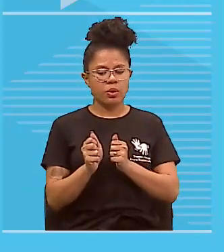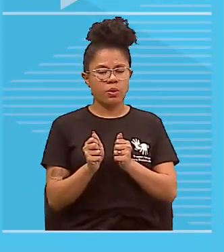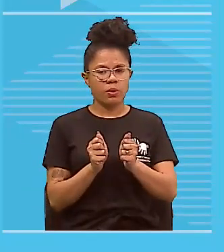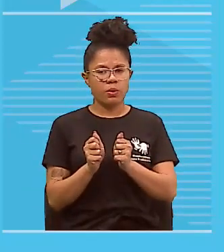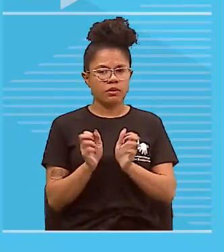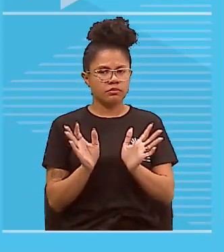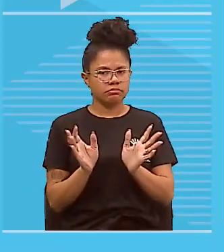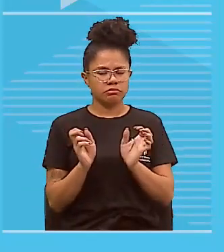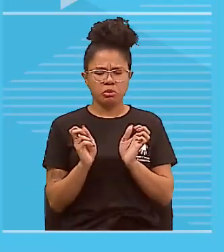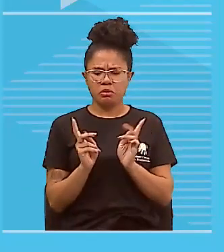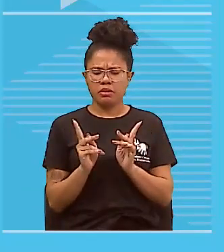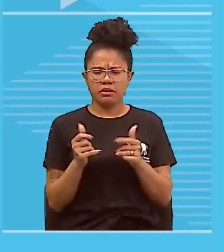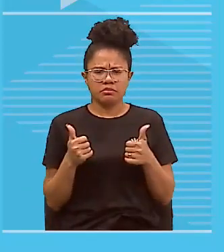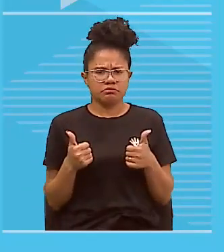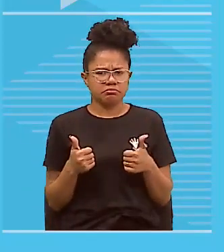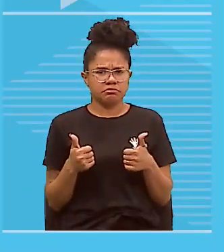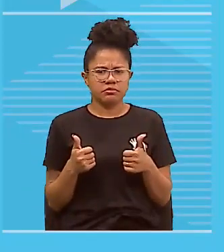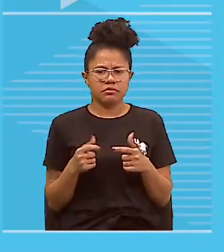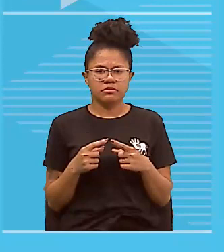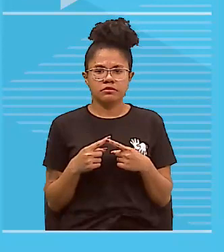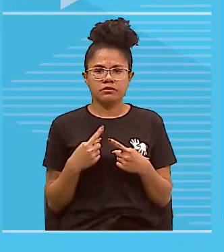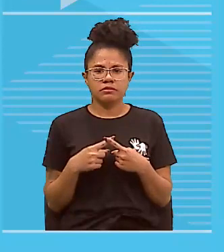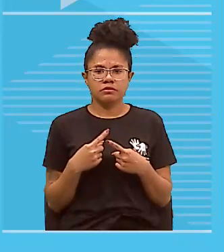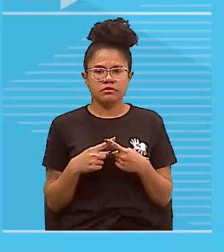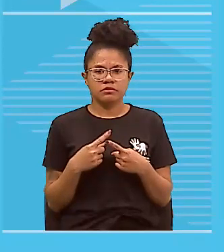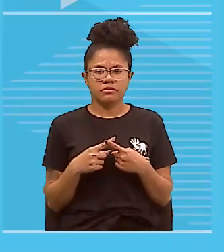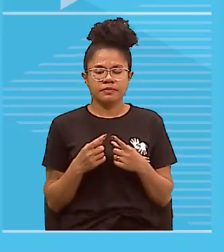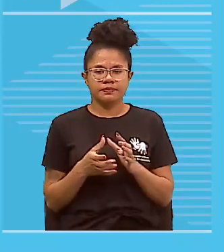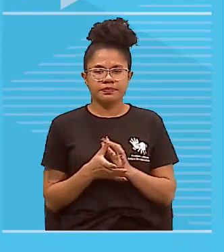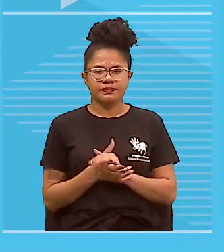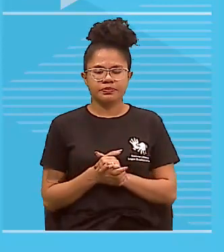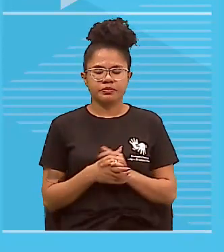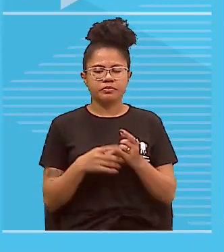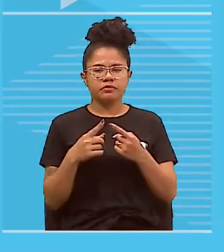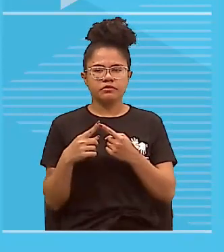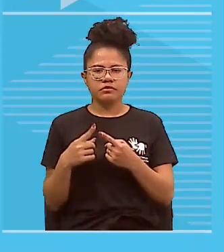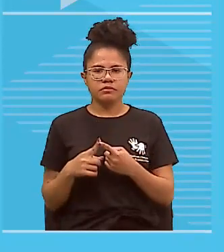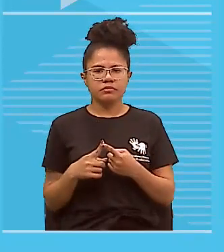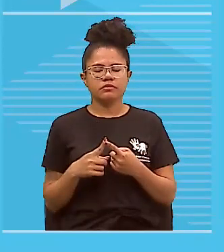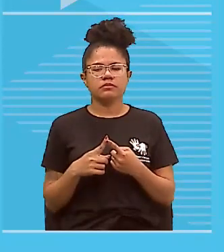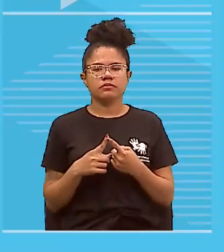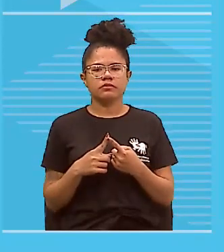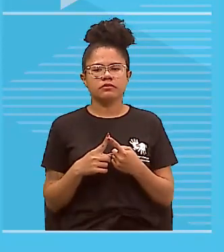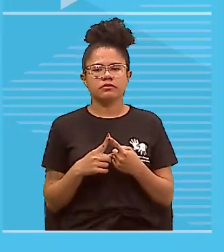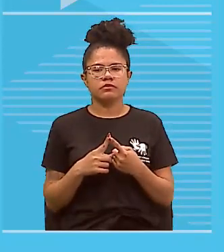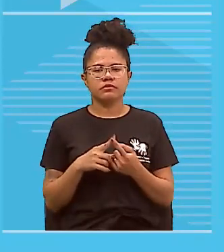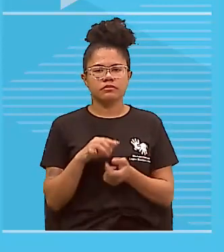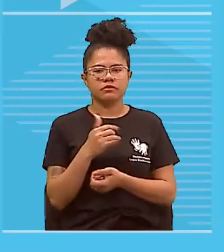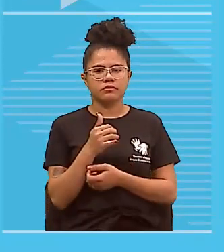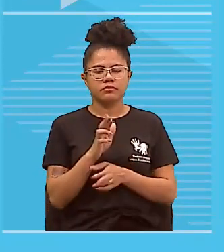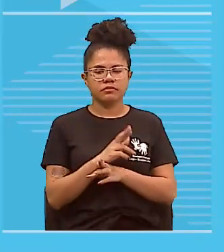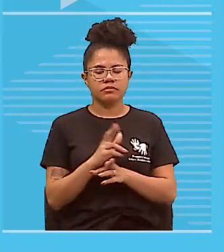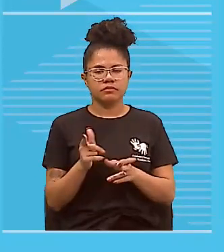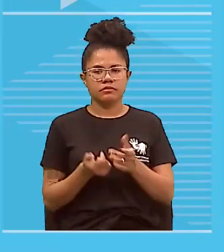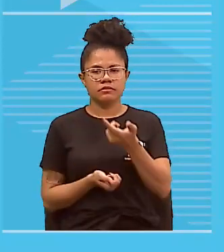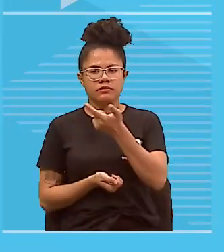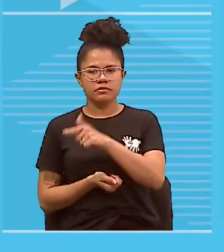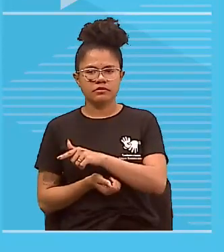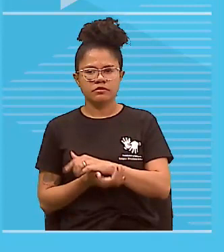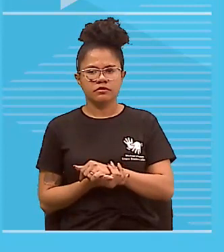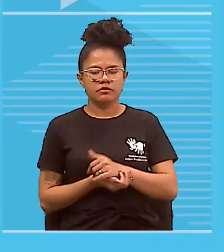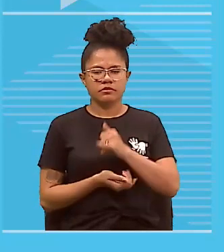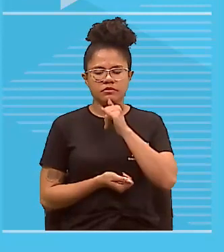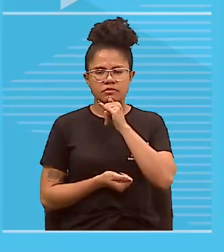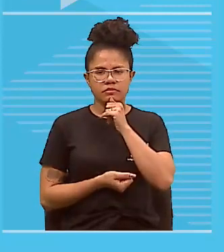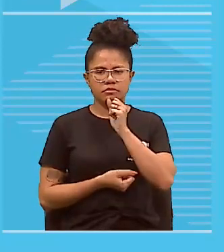é maravilhosa, porque ela é uma fonte de energia diferente das outras fontes. Por exemplo, eu posso usar